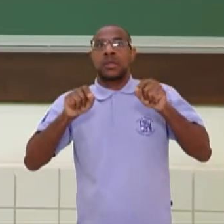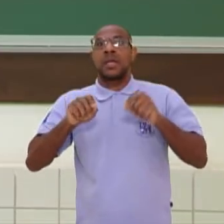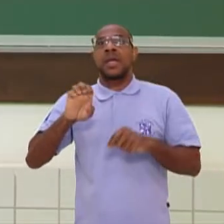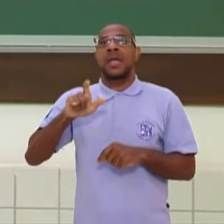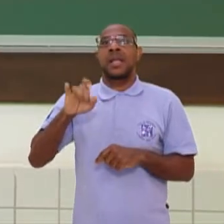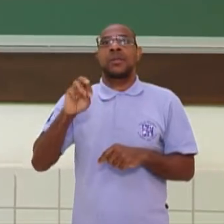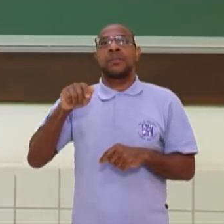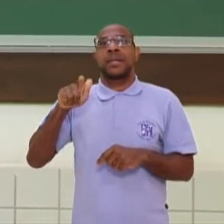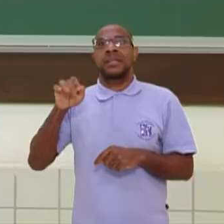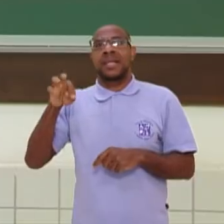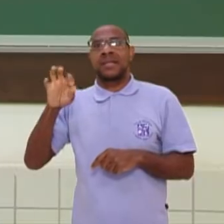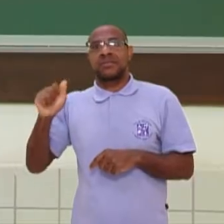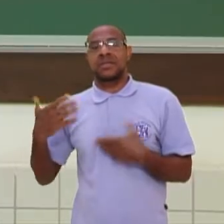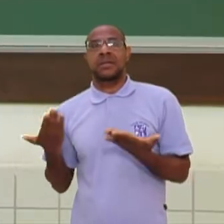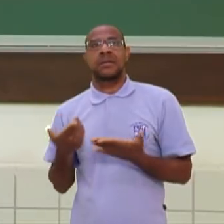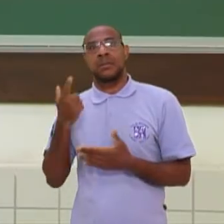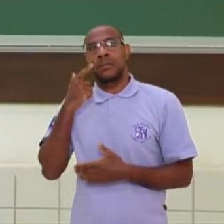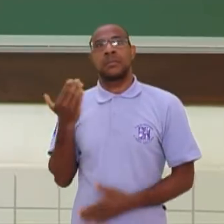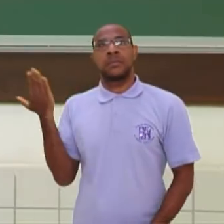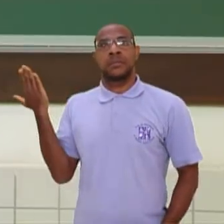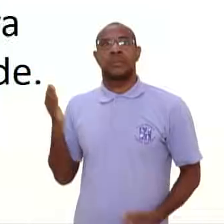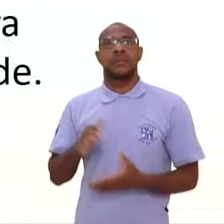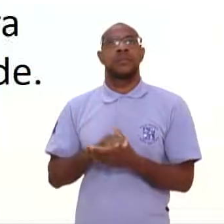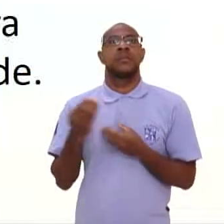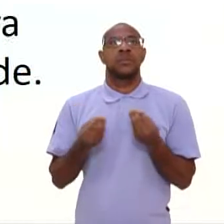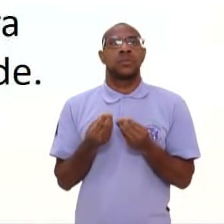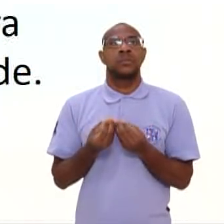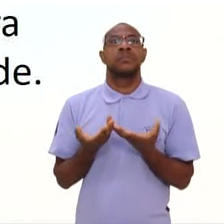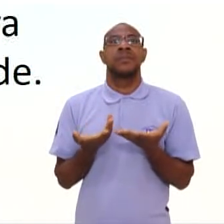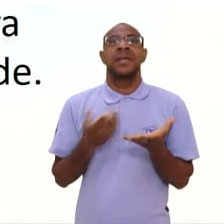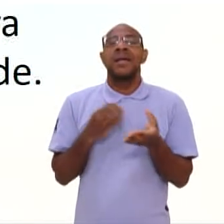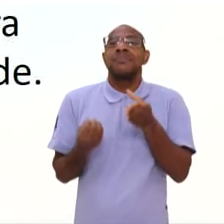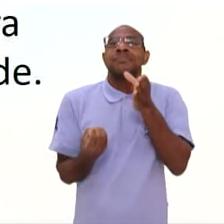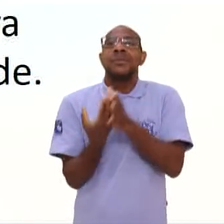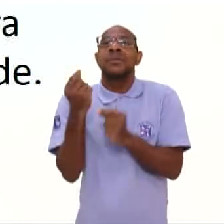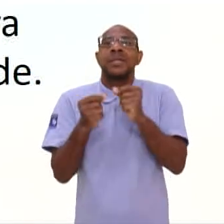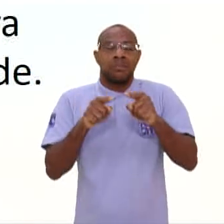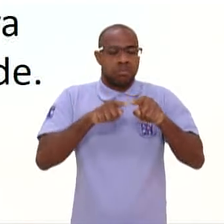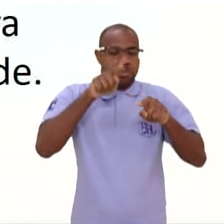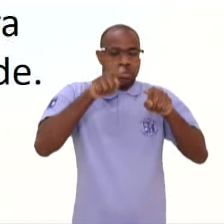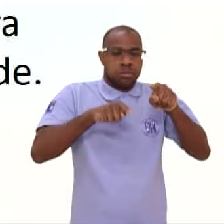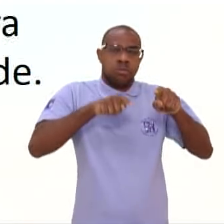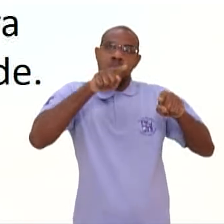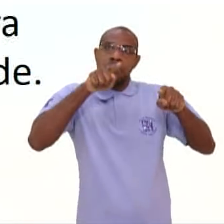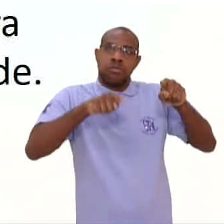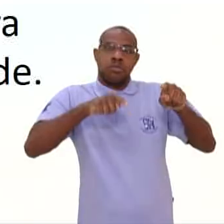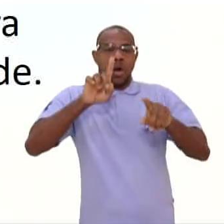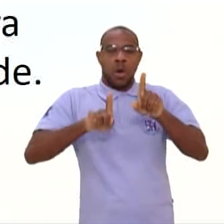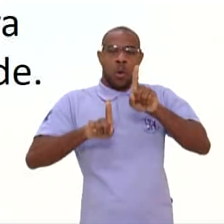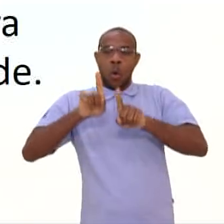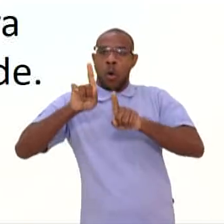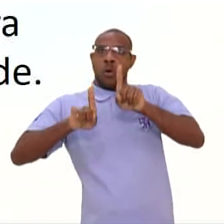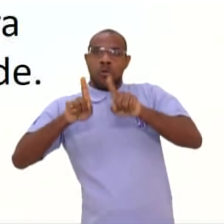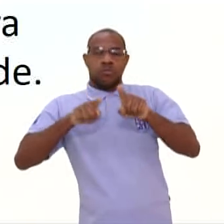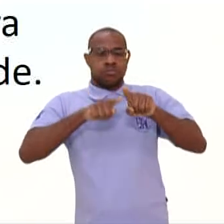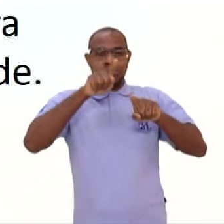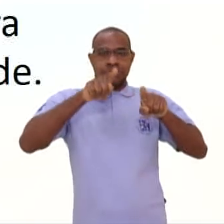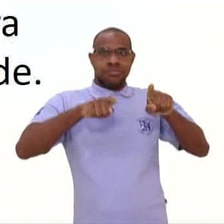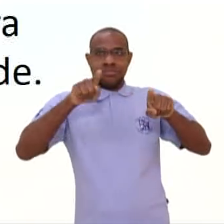ali às opções. Olha o que ele diz ali, ó, eletromagnéticas, que são formadas pela oscilação de um campo elétrico e um